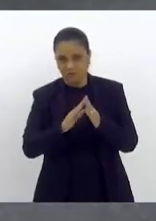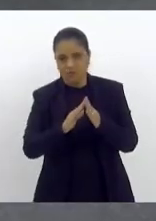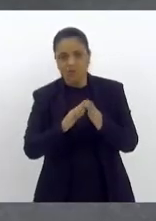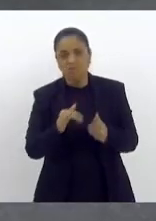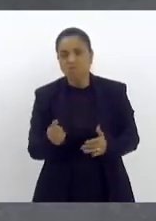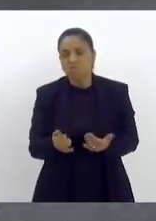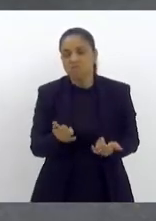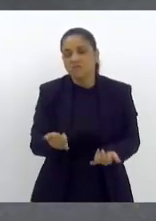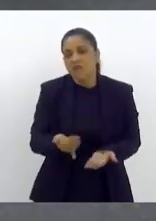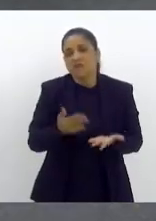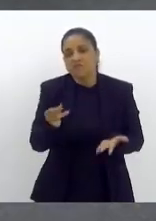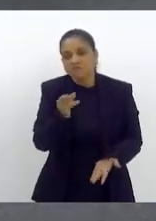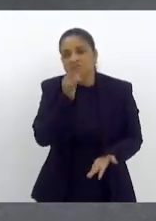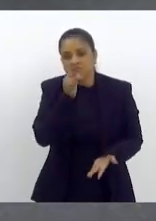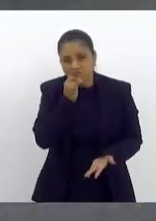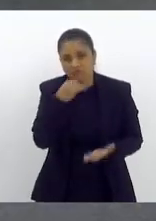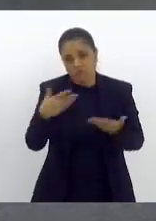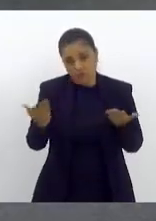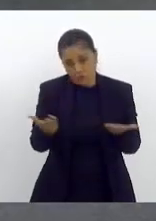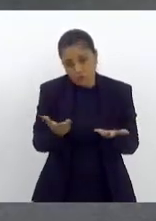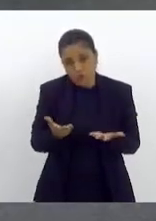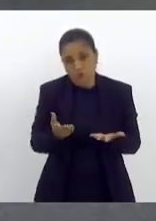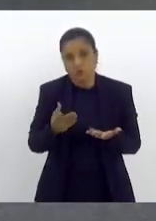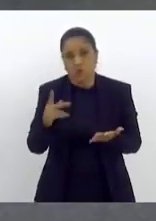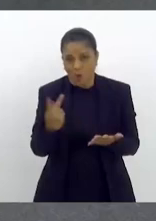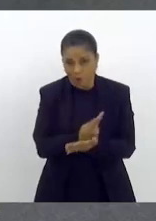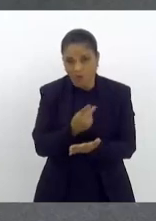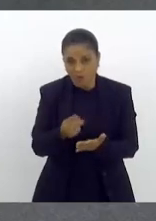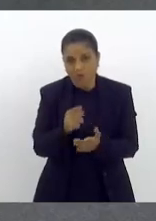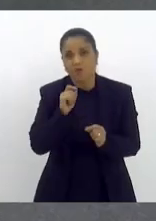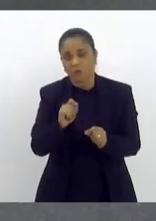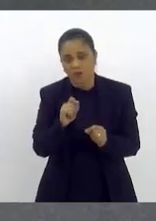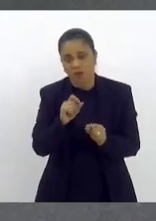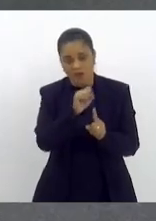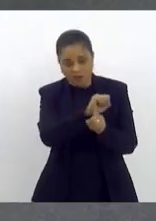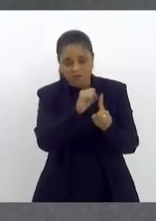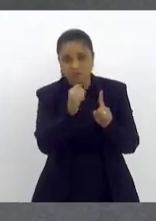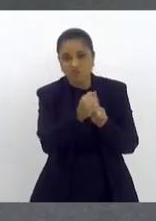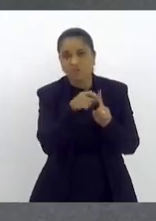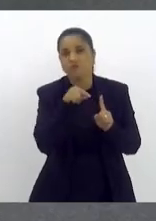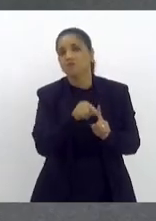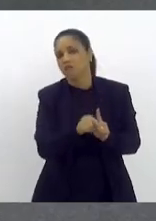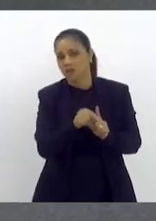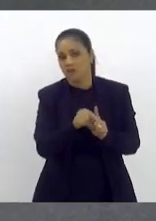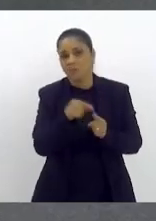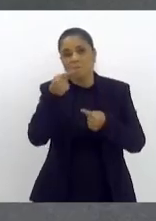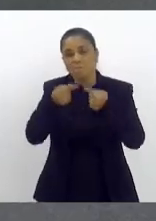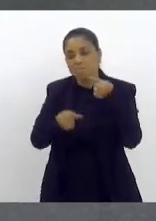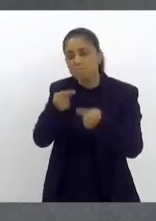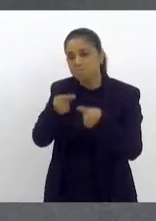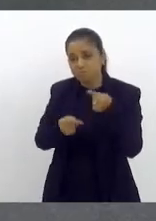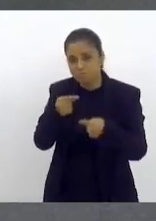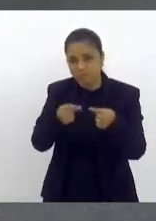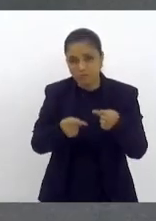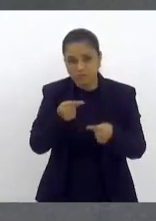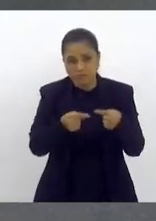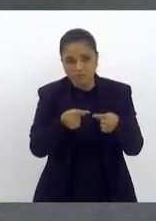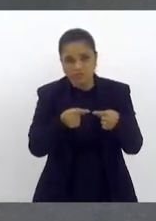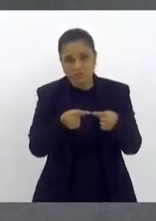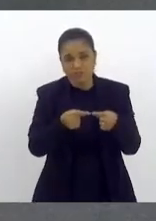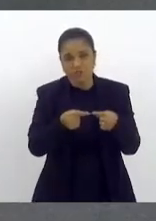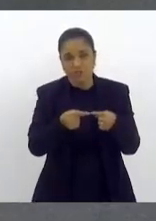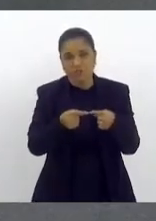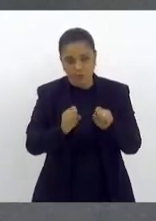que ocorreu hoje são devidos ao esgarçamento do tecido social, política de promoção